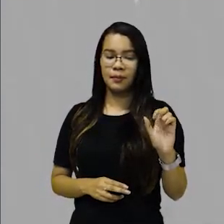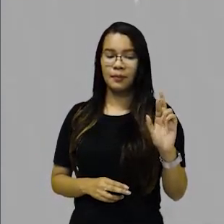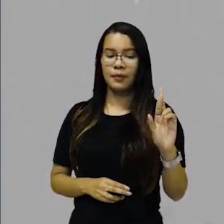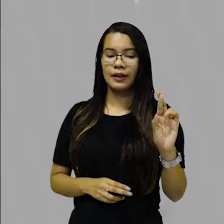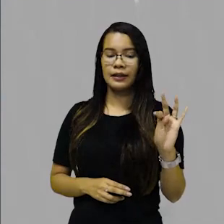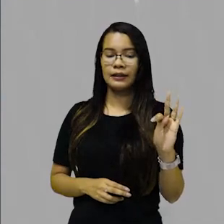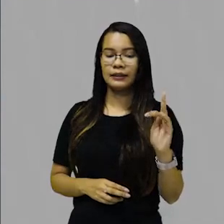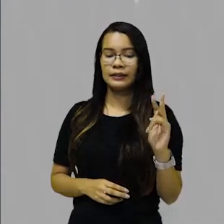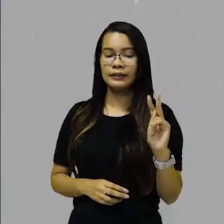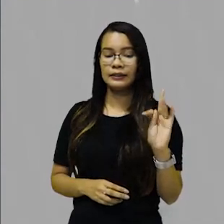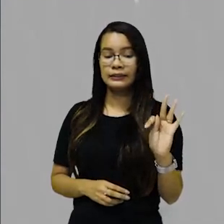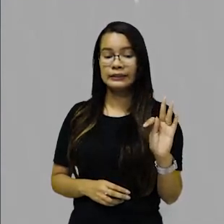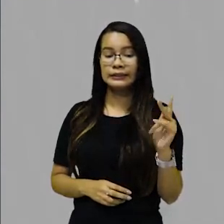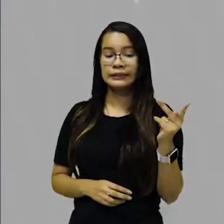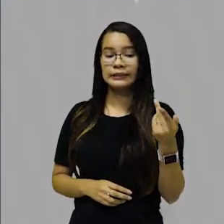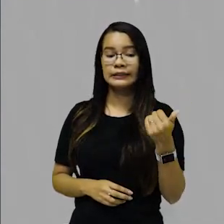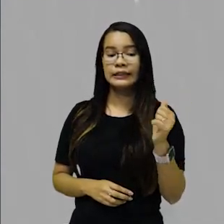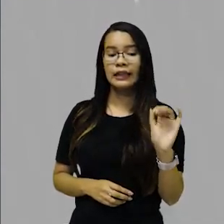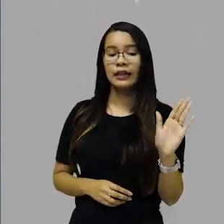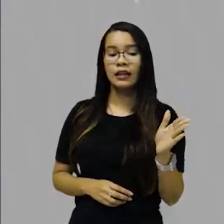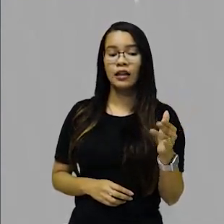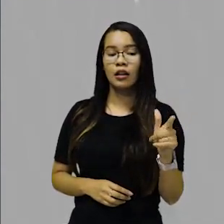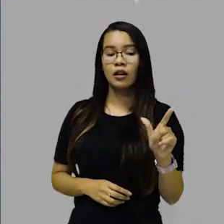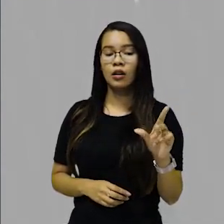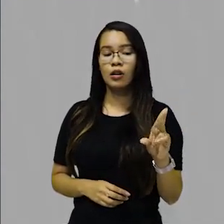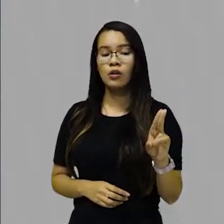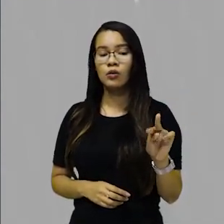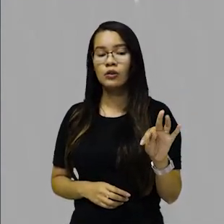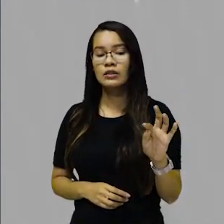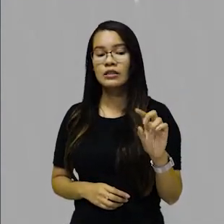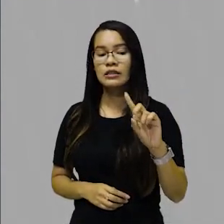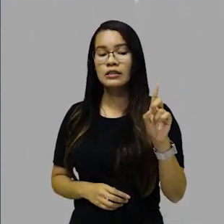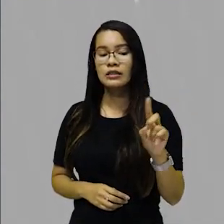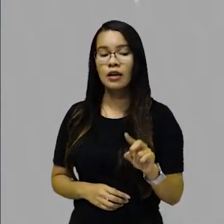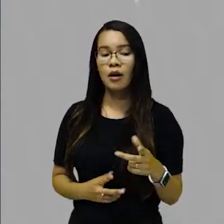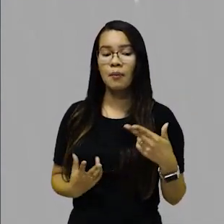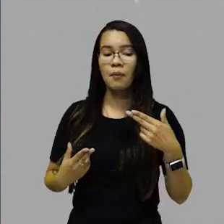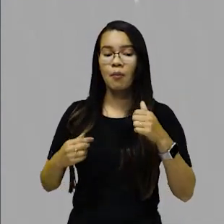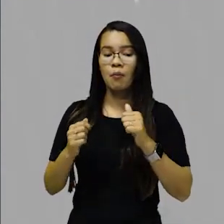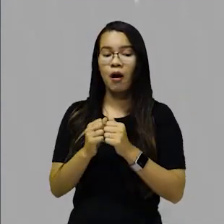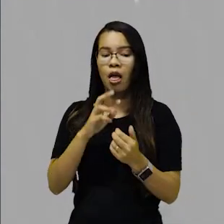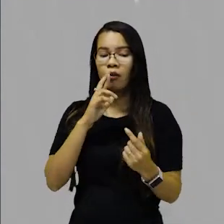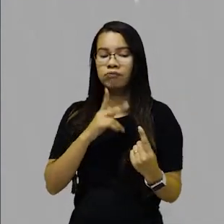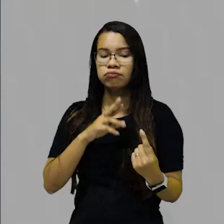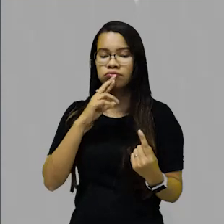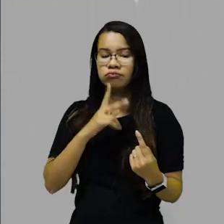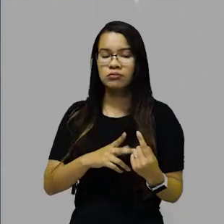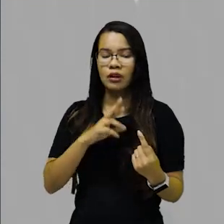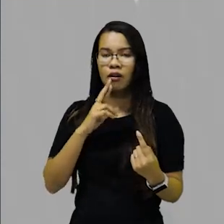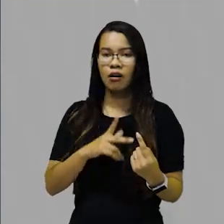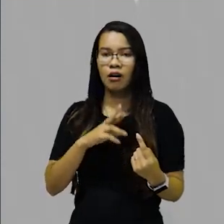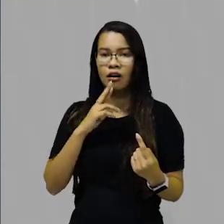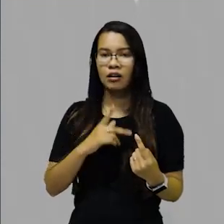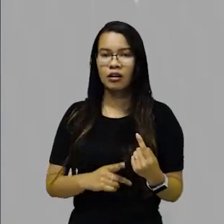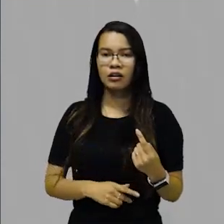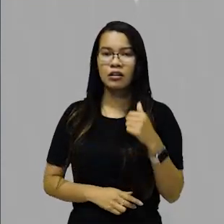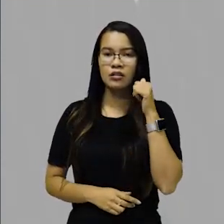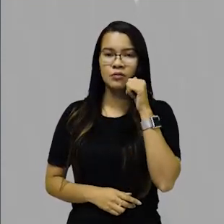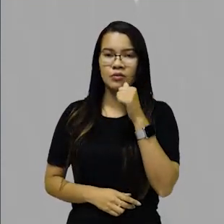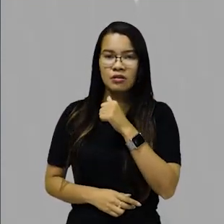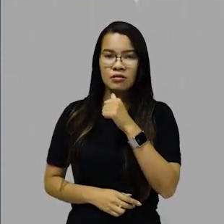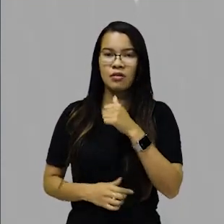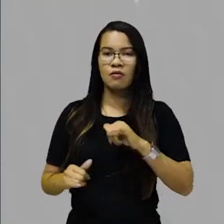das críticas que a Berta Lutz sofre de algumas mulheres ligadas a movimentos feministas, principalmente porque ela